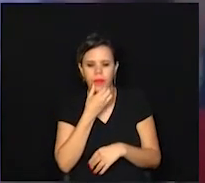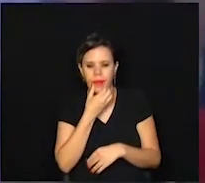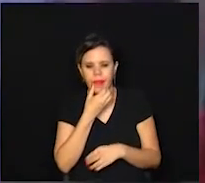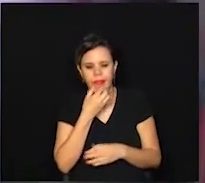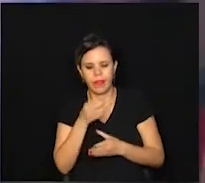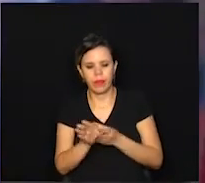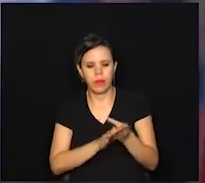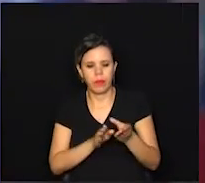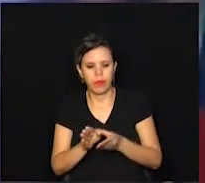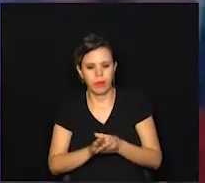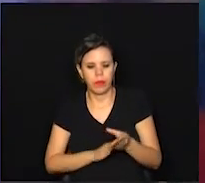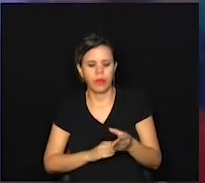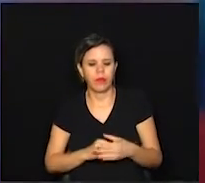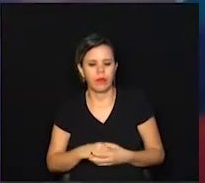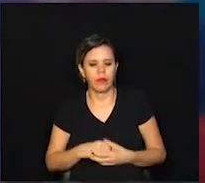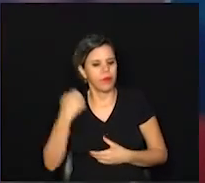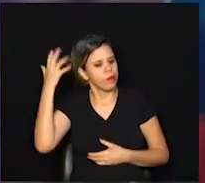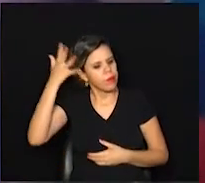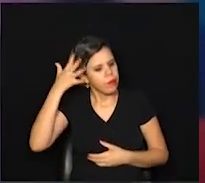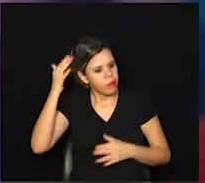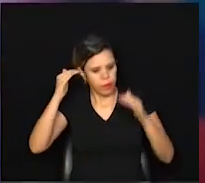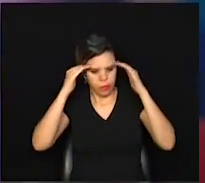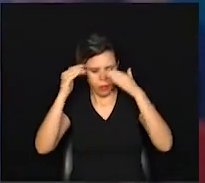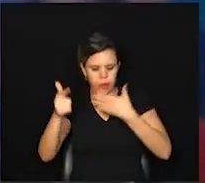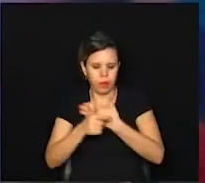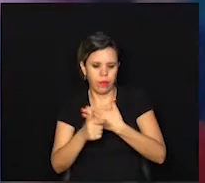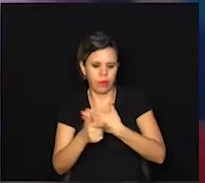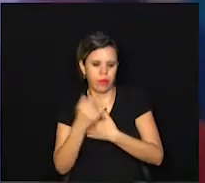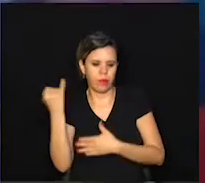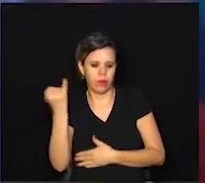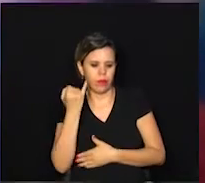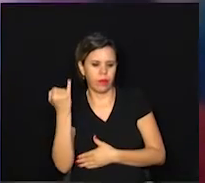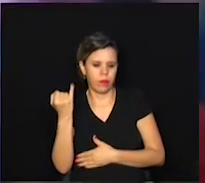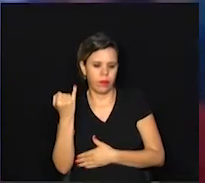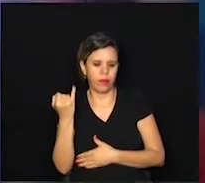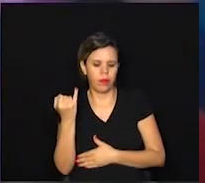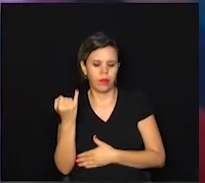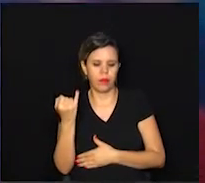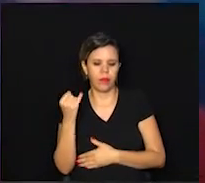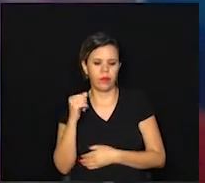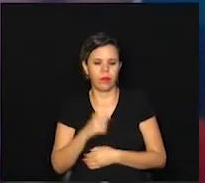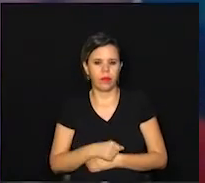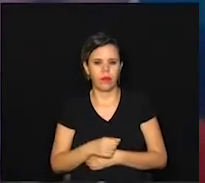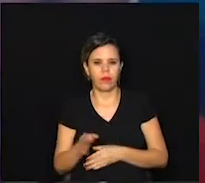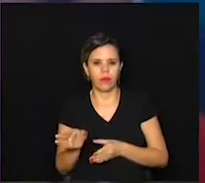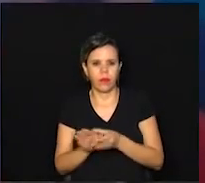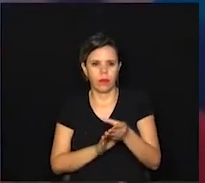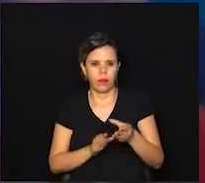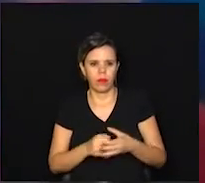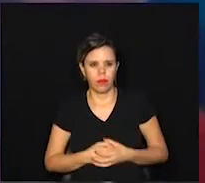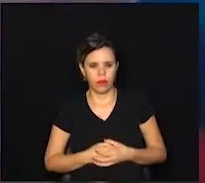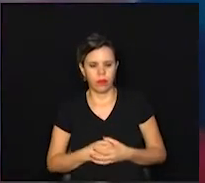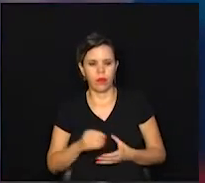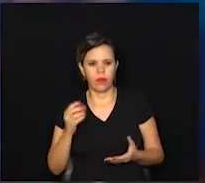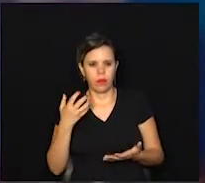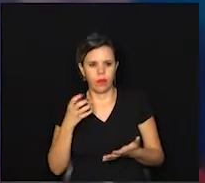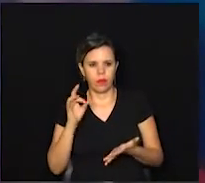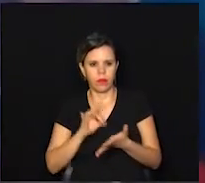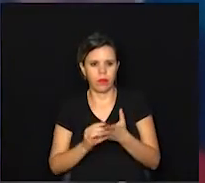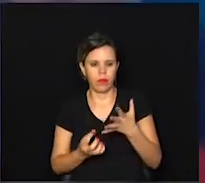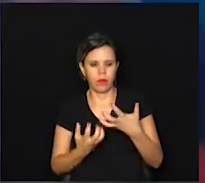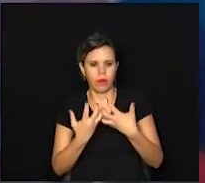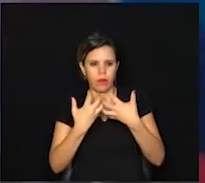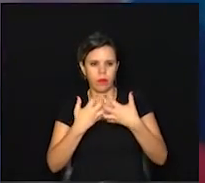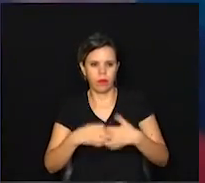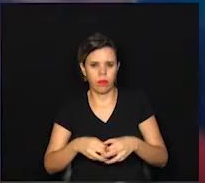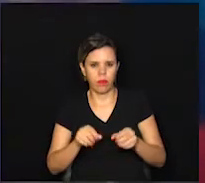Conselho e a Conferência podem cumprir um papel muito importante, ou seja, a reconstrução, né, do Conselho e a realização da Conferência,